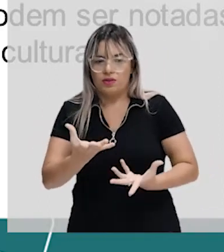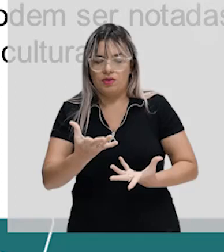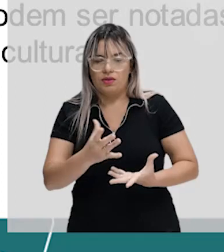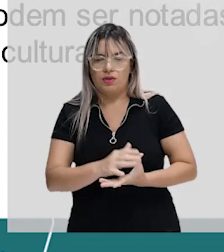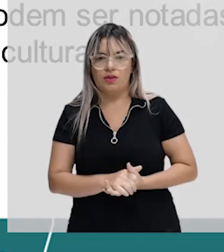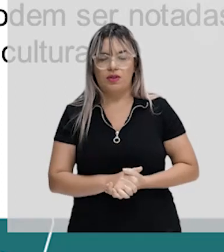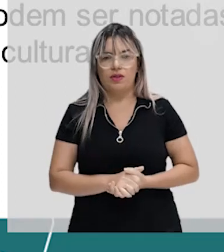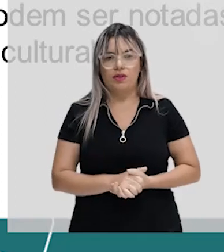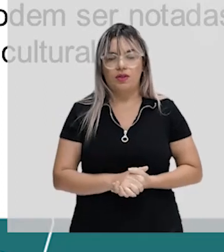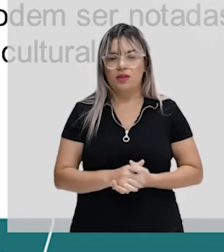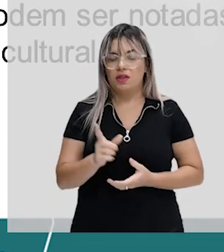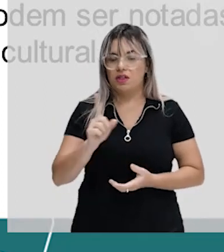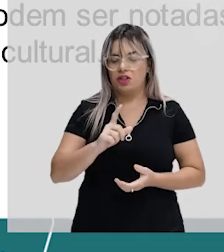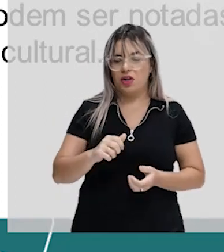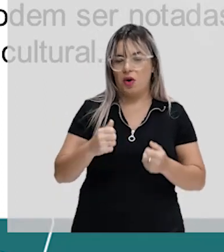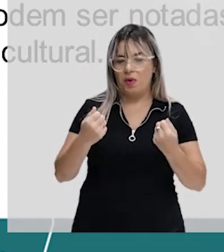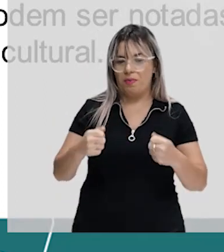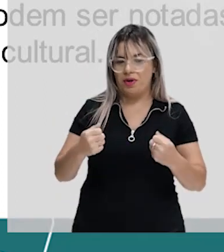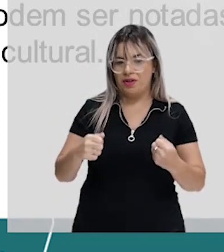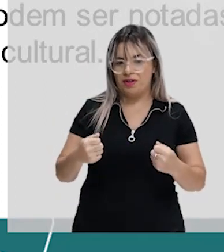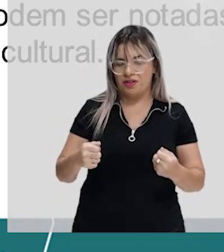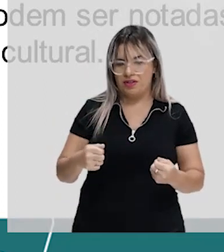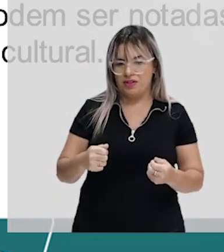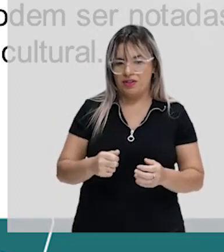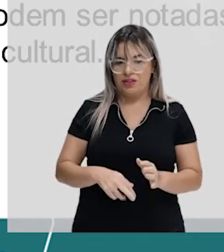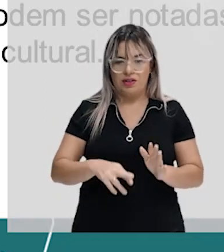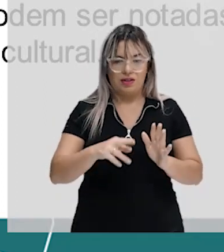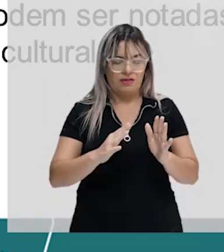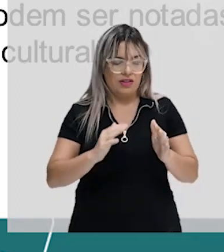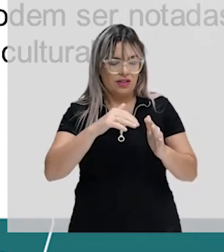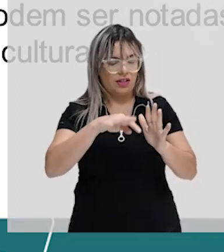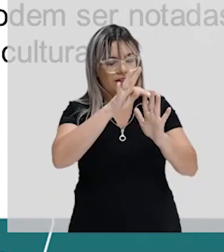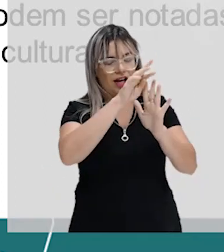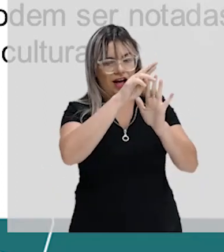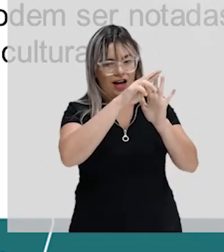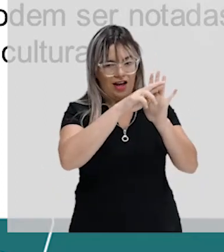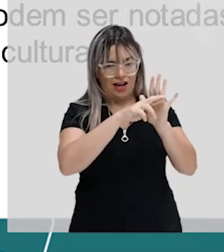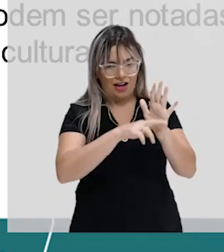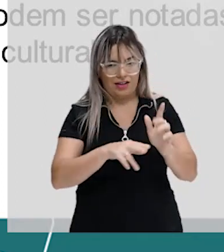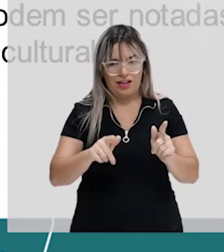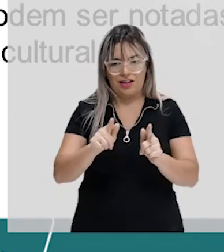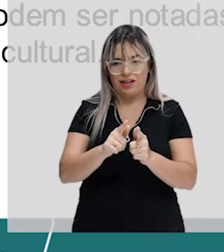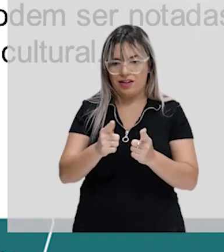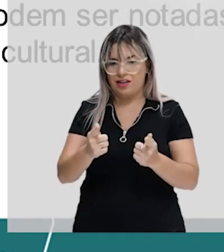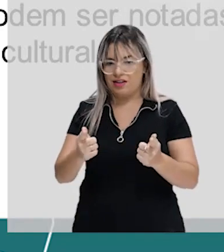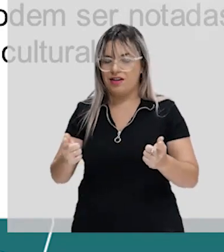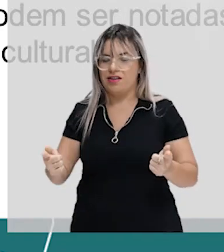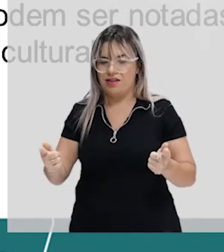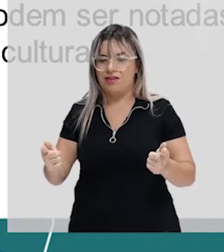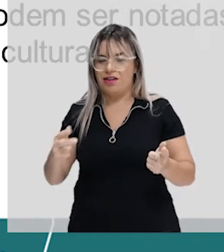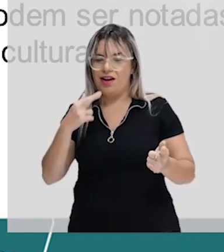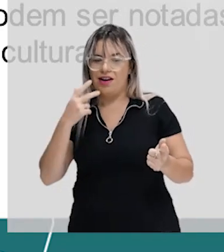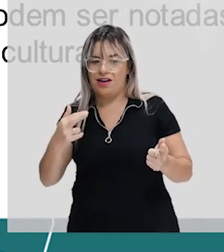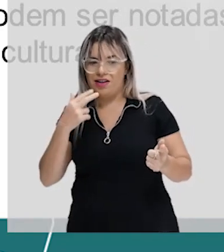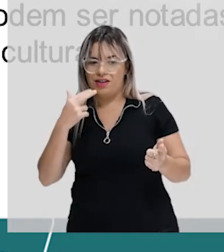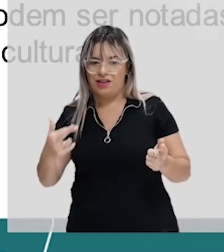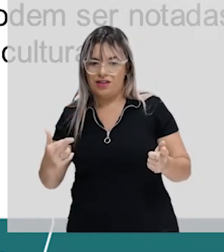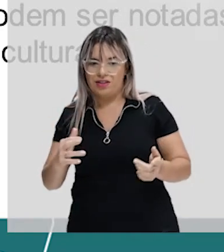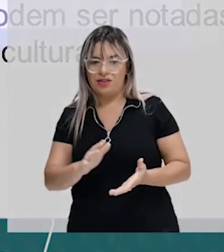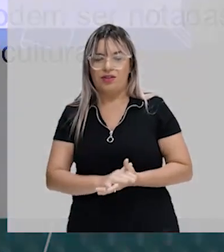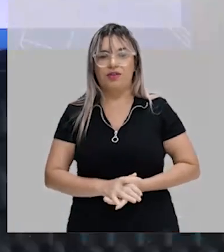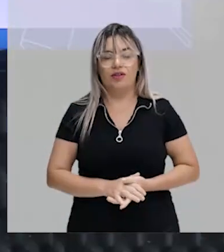desvinculando-se dos padrões convencionais da língua, bem como da gramática normativa que a rege. Nós temos uma